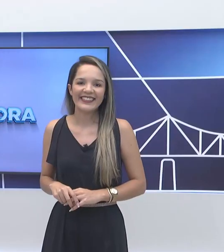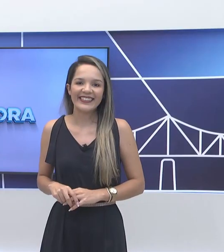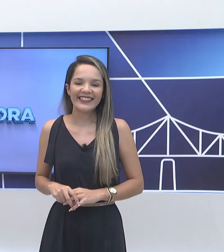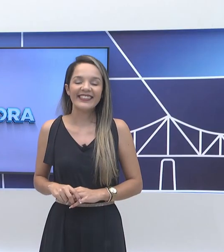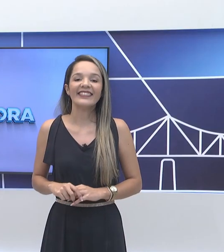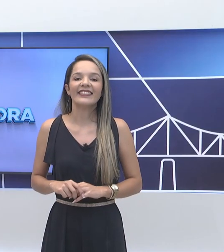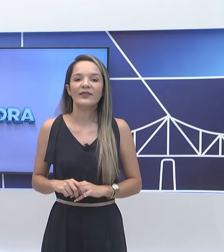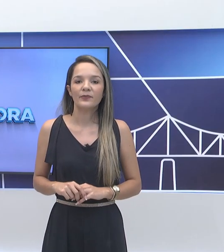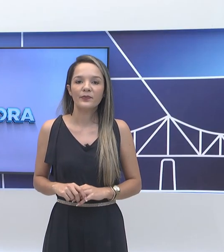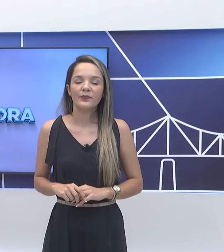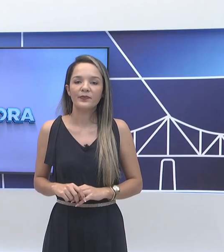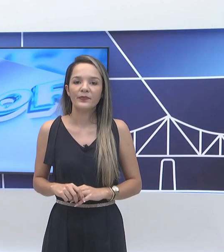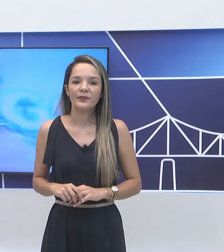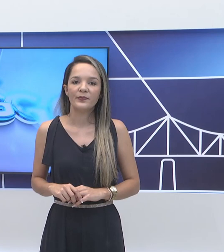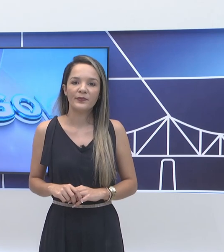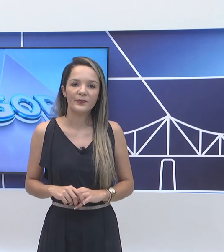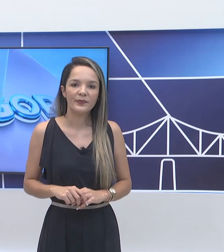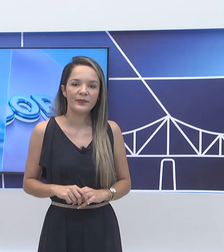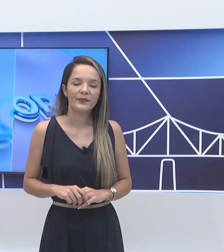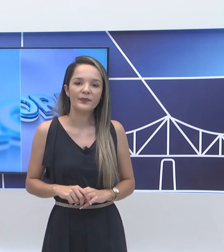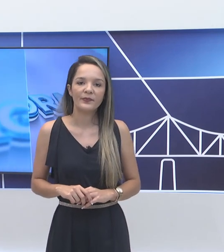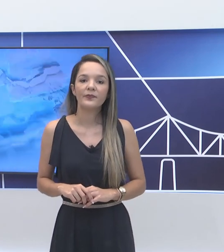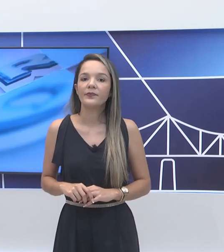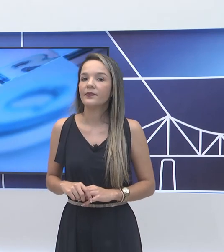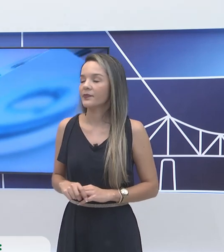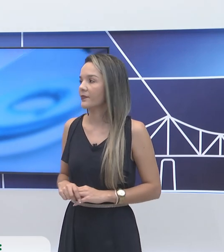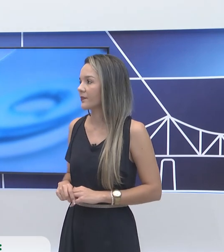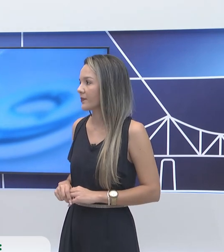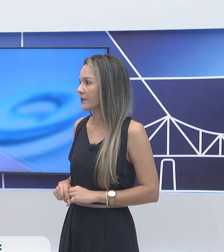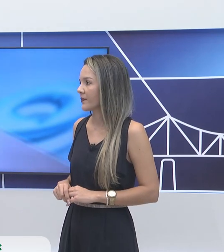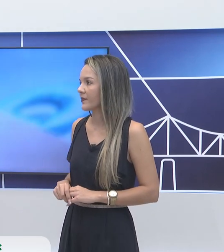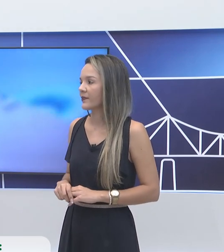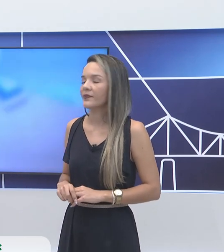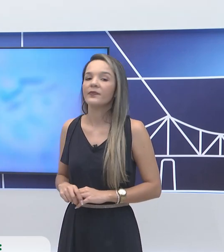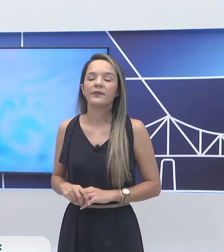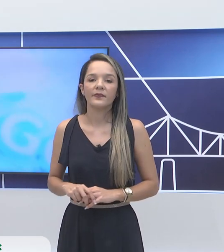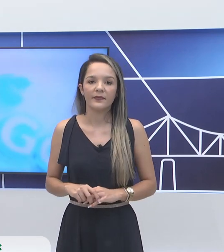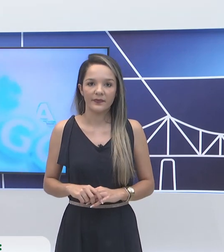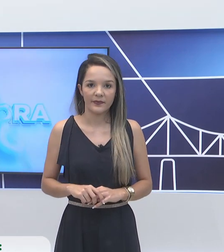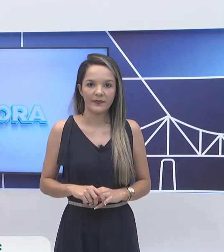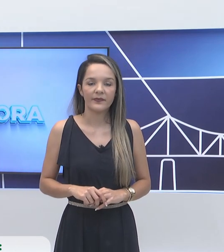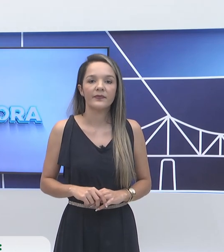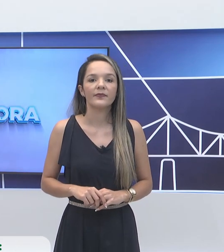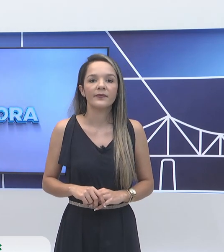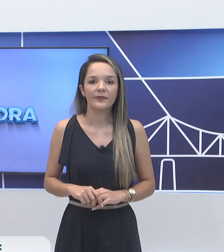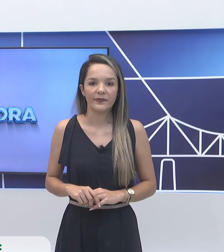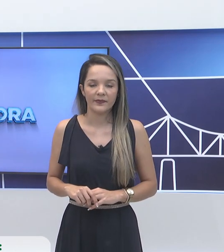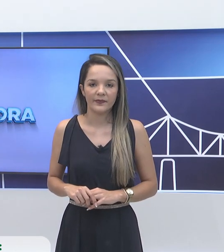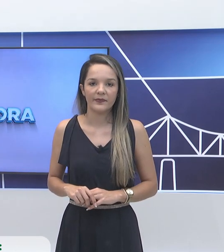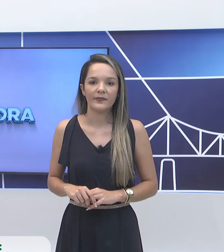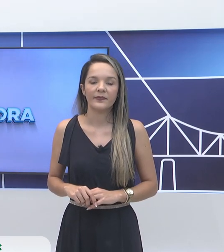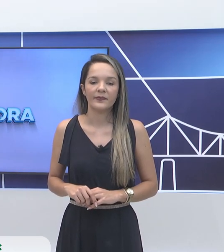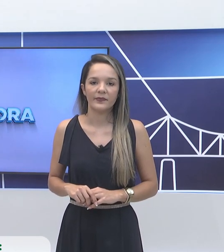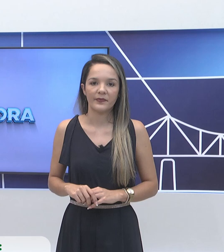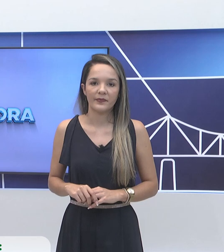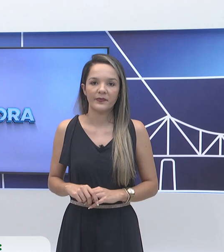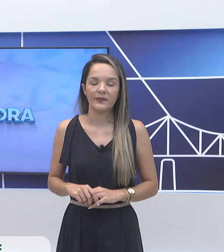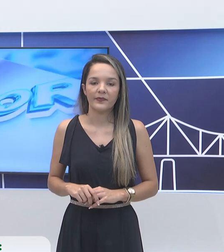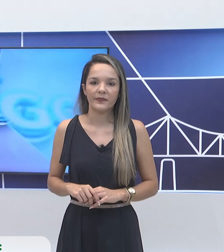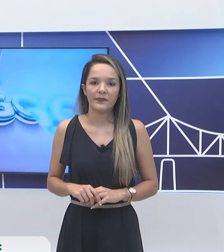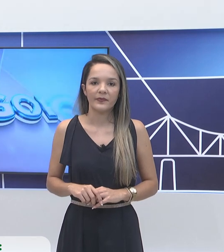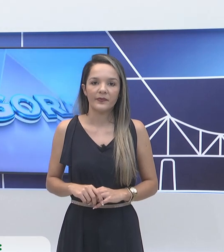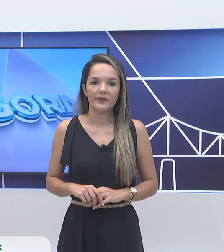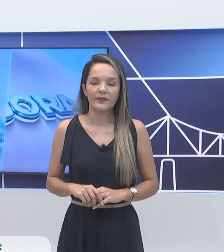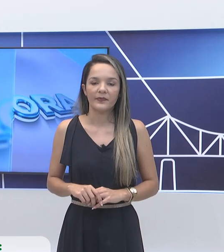participe conosco então, mande sua mensagem, mande sua selfie, opine à vontade nas matérias. Daqui a pouco a gente vai também mostrar o pessoal